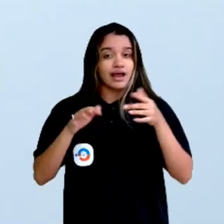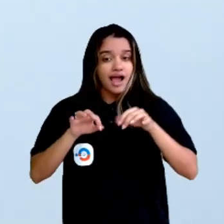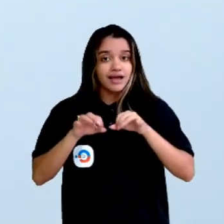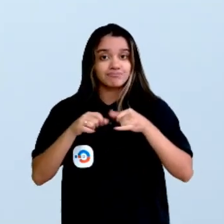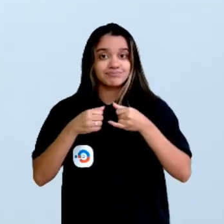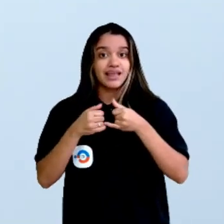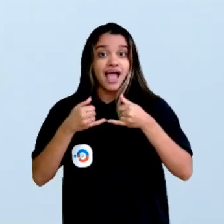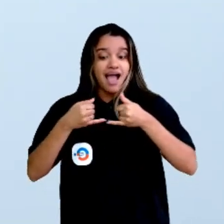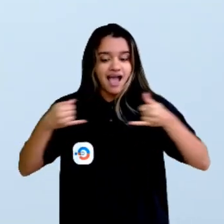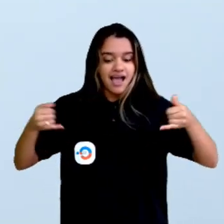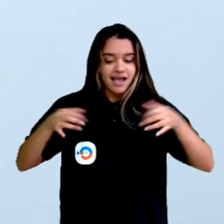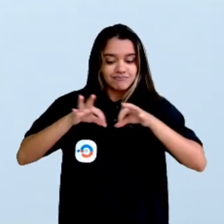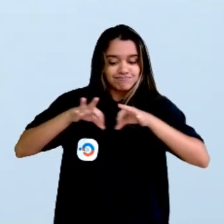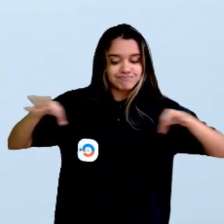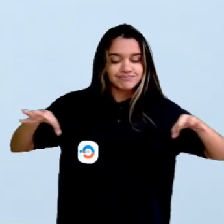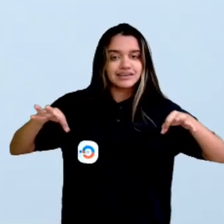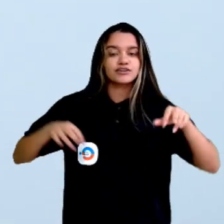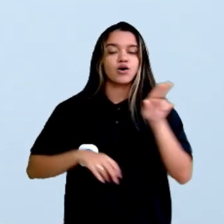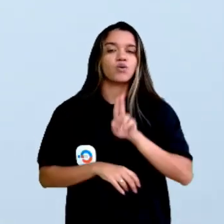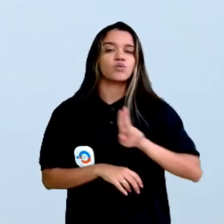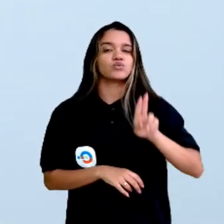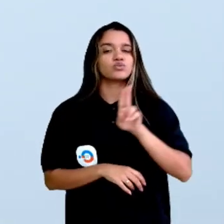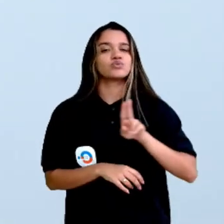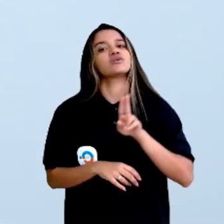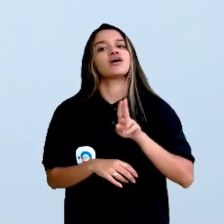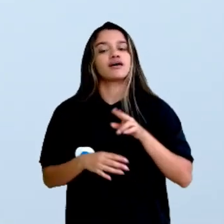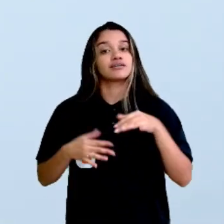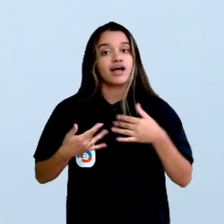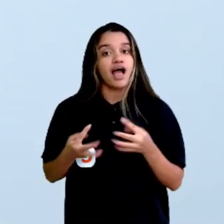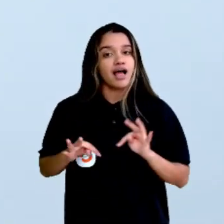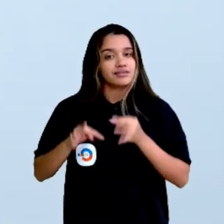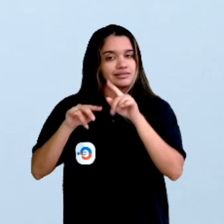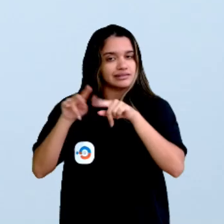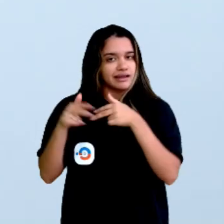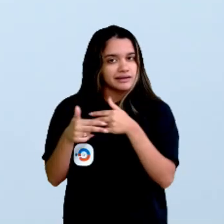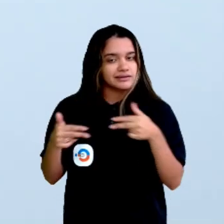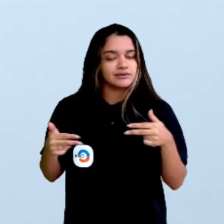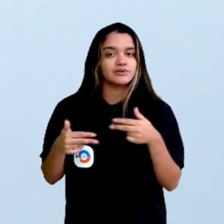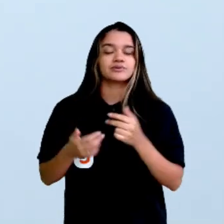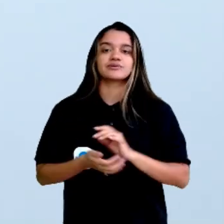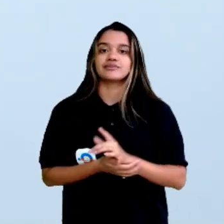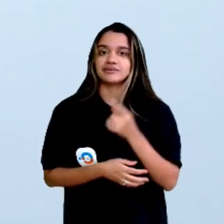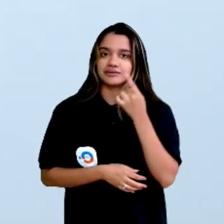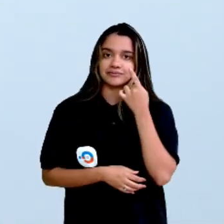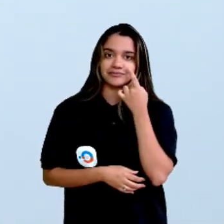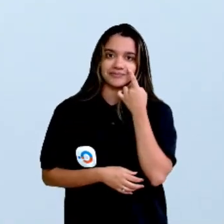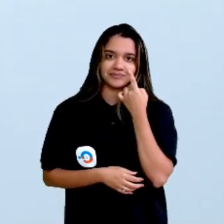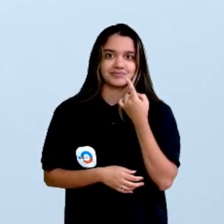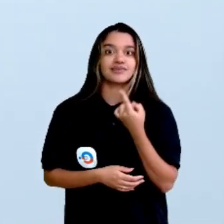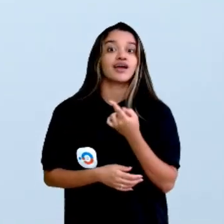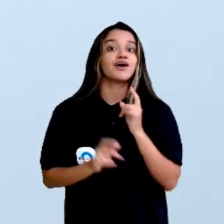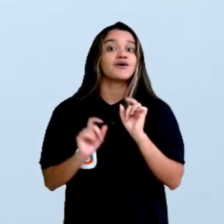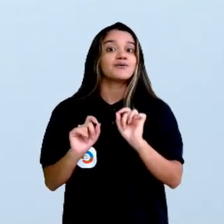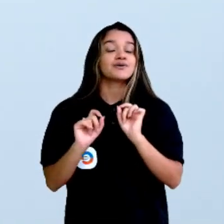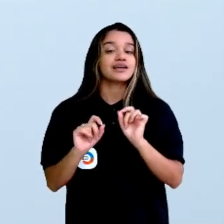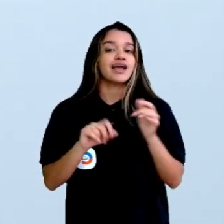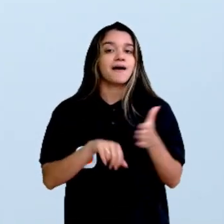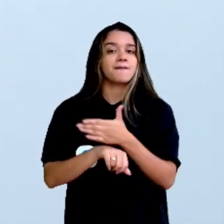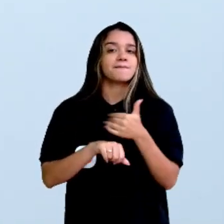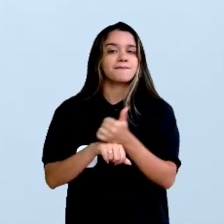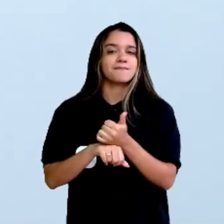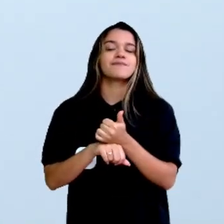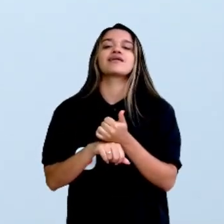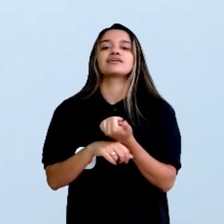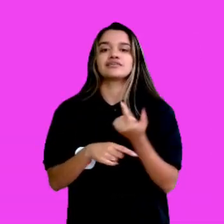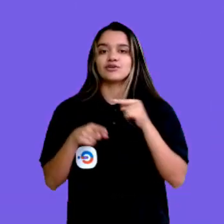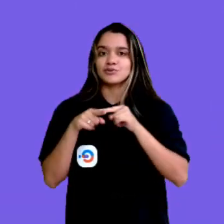vou fazer agora é usar uma ferramenta tecnológica para determinar a medida do contorno de uma praça. No caso, a praça do bairro que eu moro,